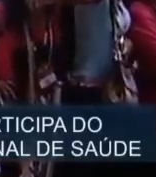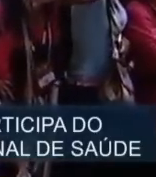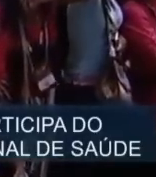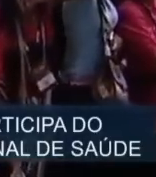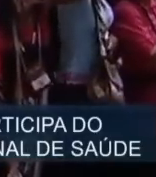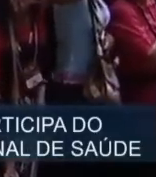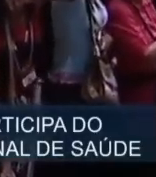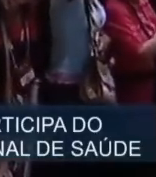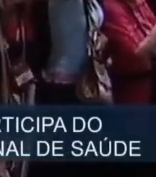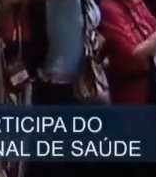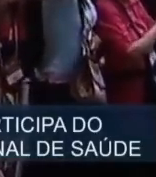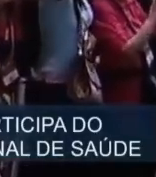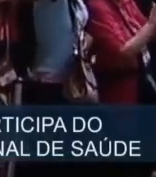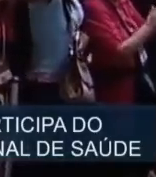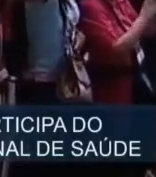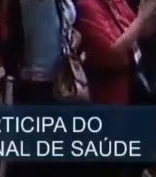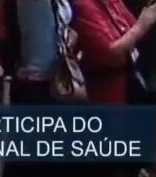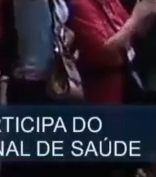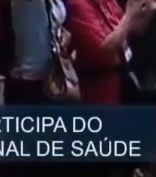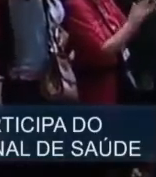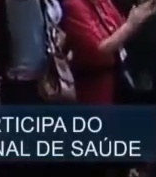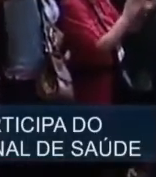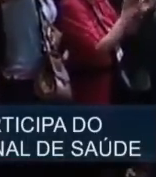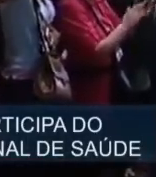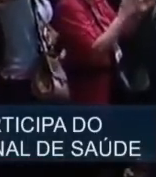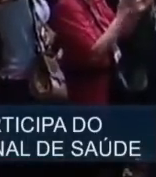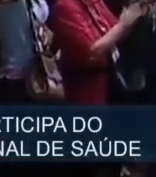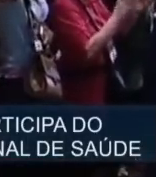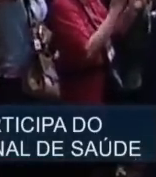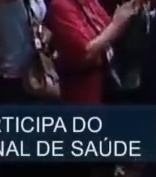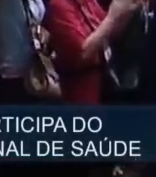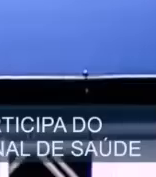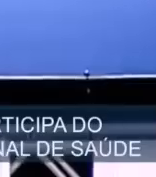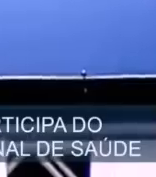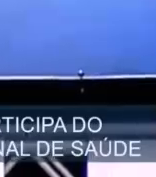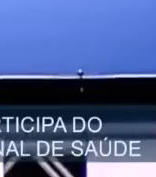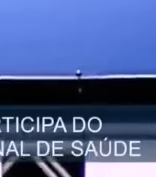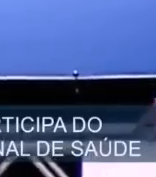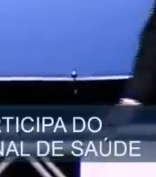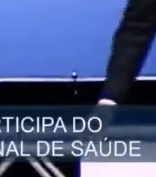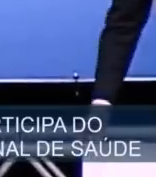enquanto aguardamos a saída da presidenta Dilma Rousseff.